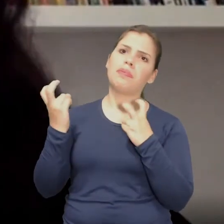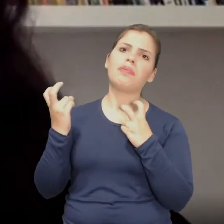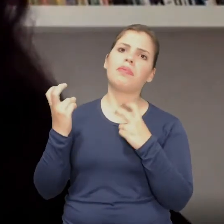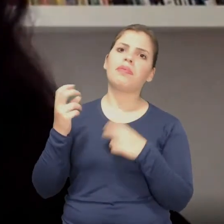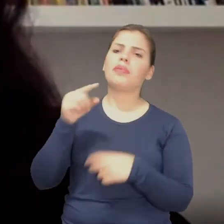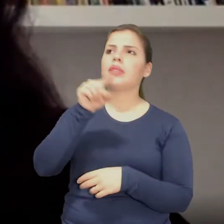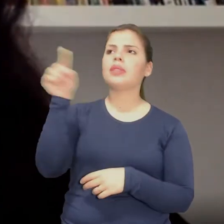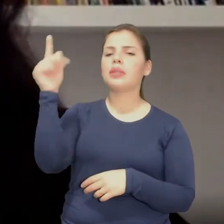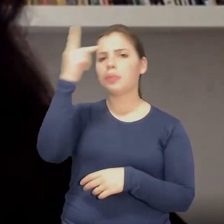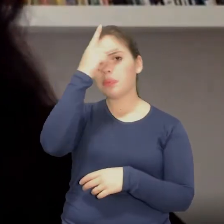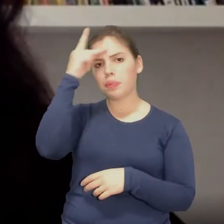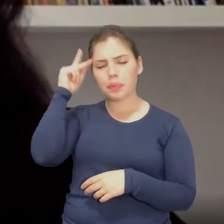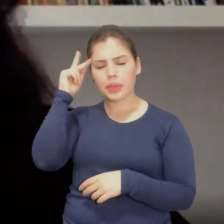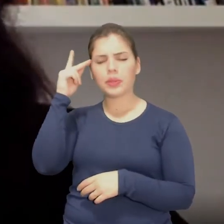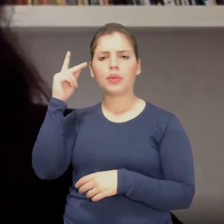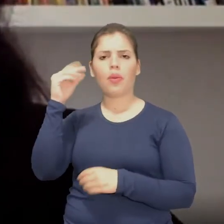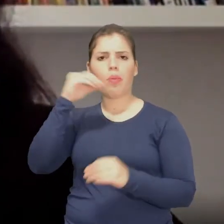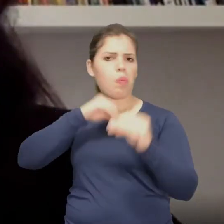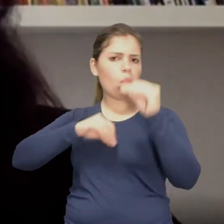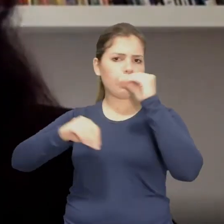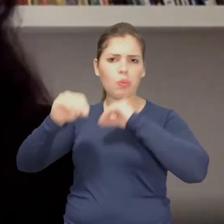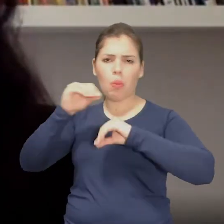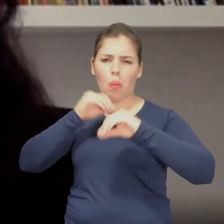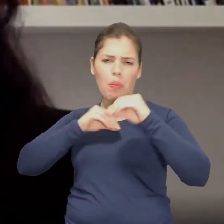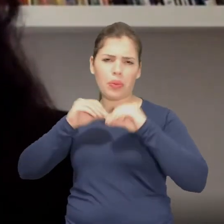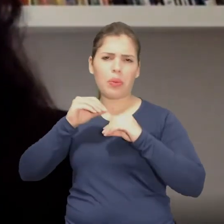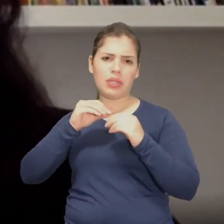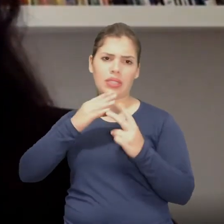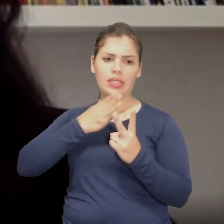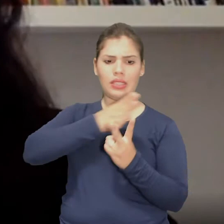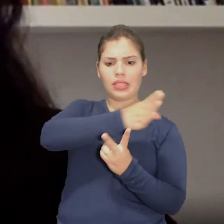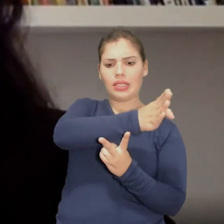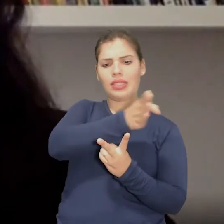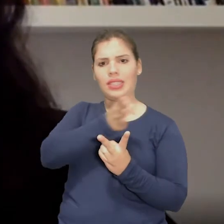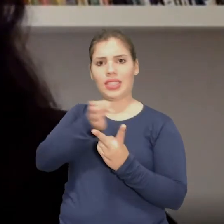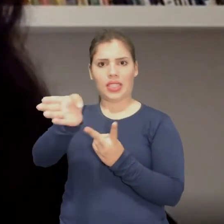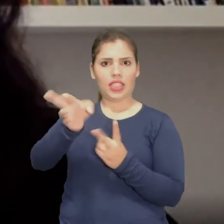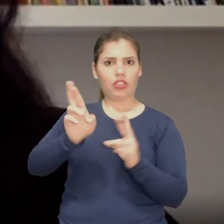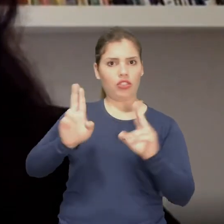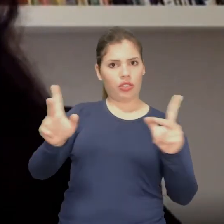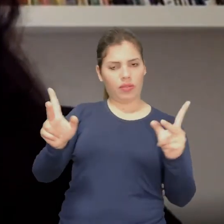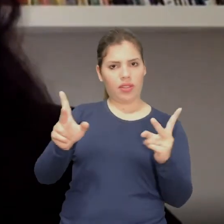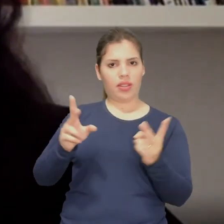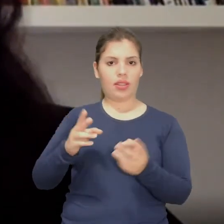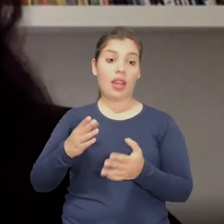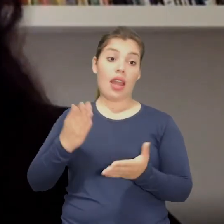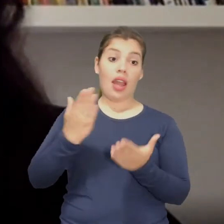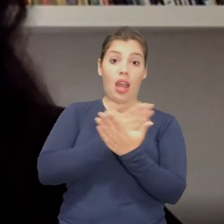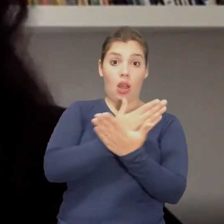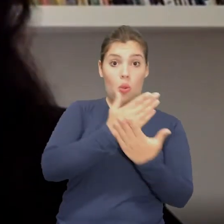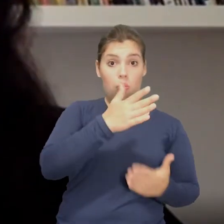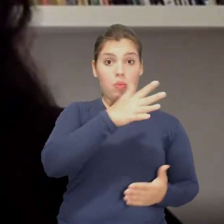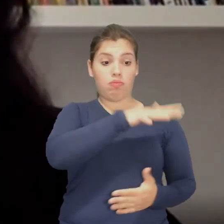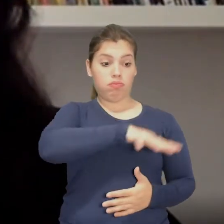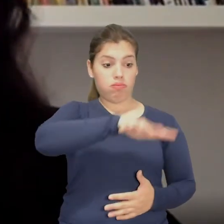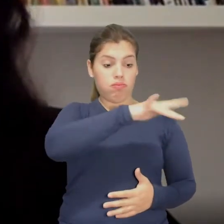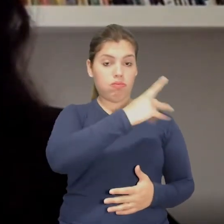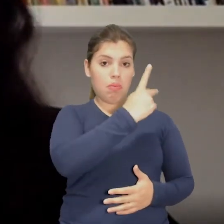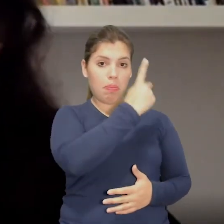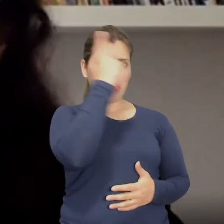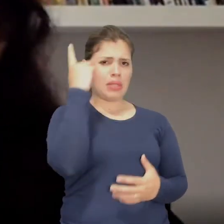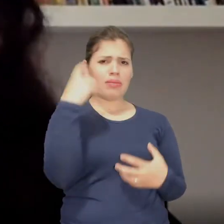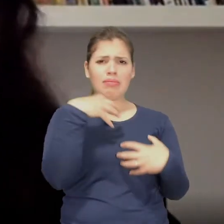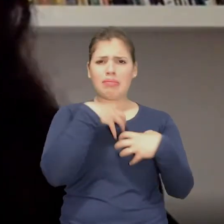assim, uma mudança de padrão alimentar que vai em dois sentidos opostos, sabe? Algumas pessoas estão se sentindo